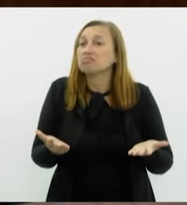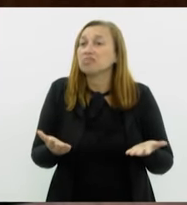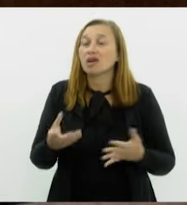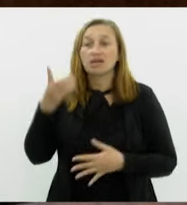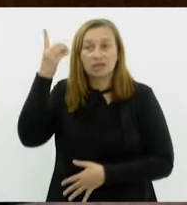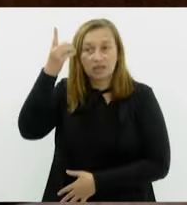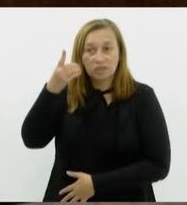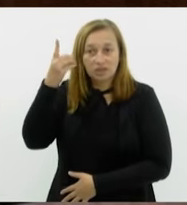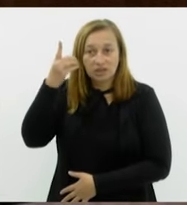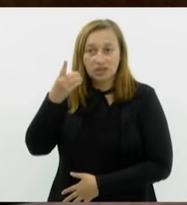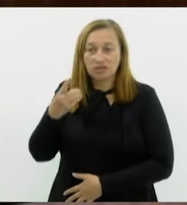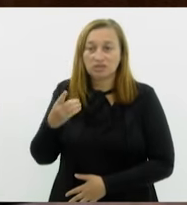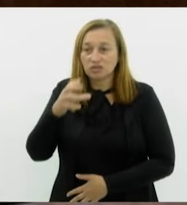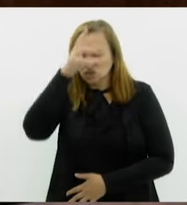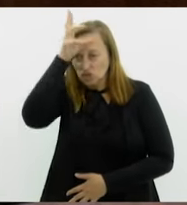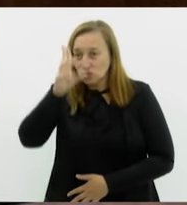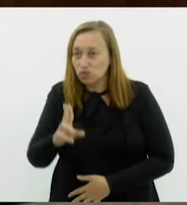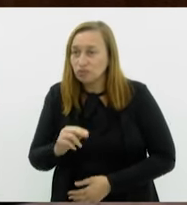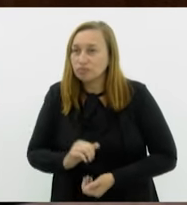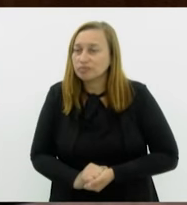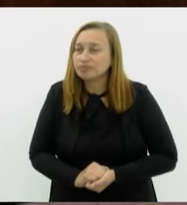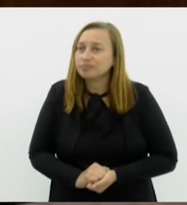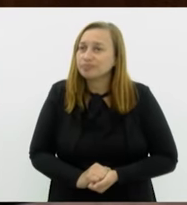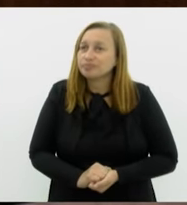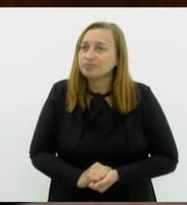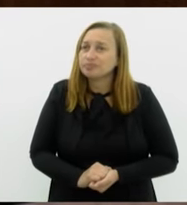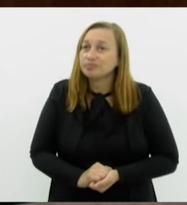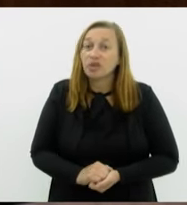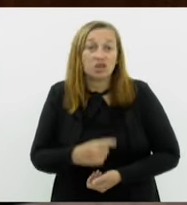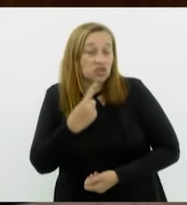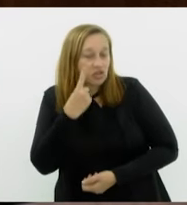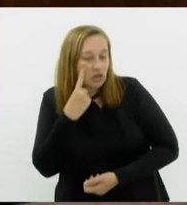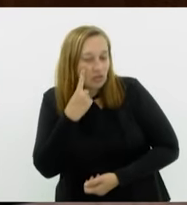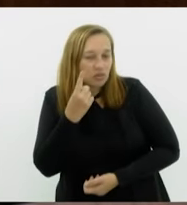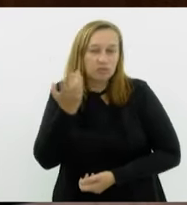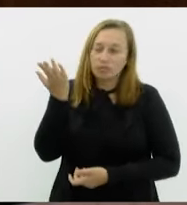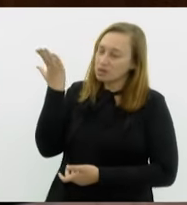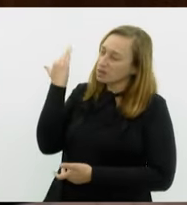deputada Ju, tia Ju, a gente já viu lá atrás.